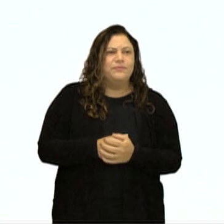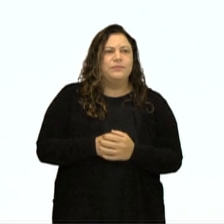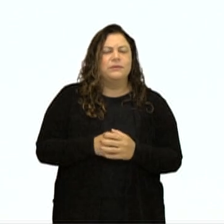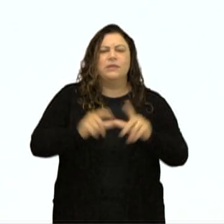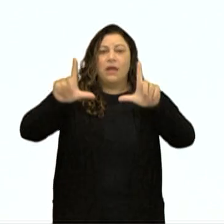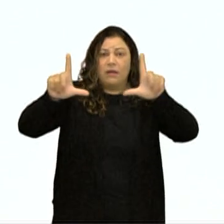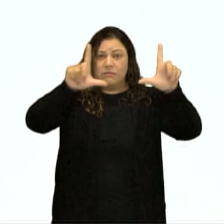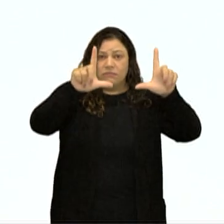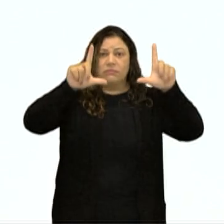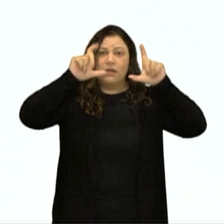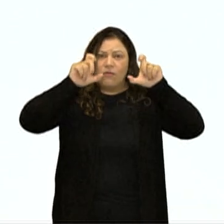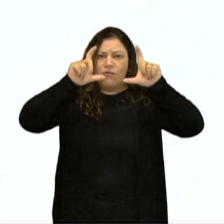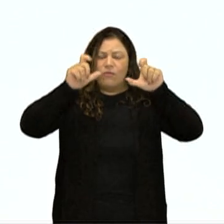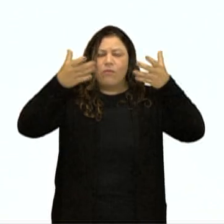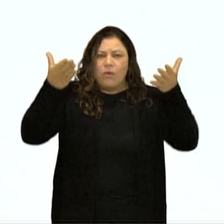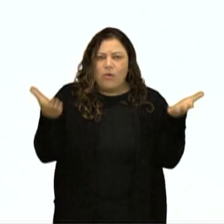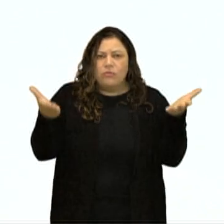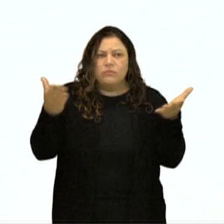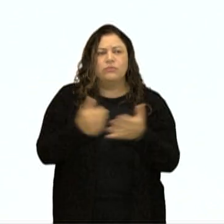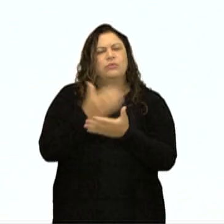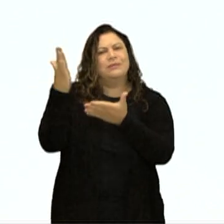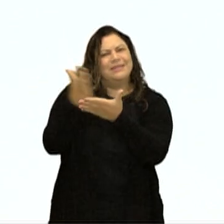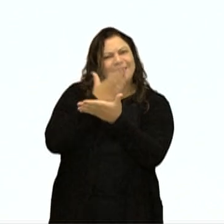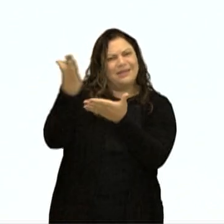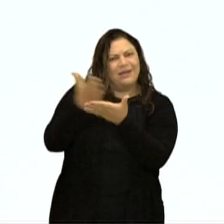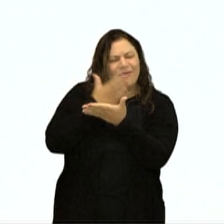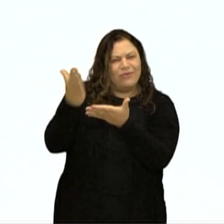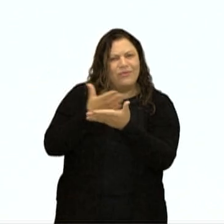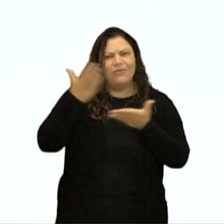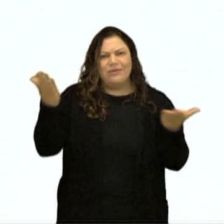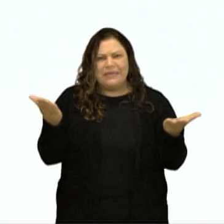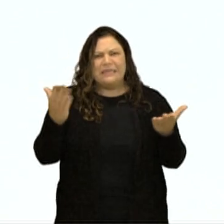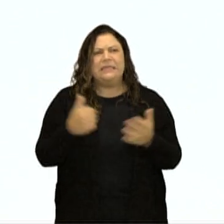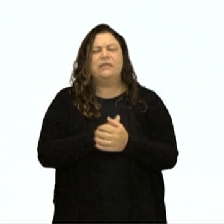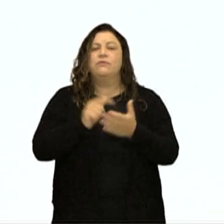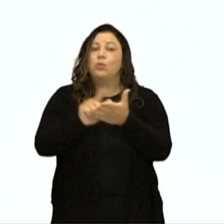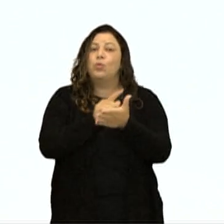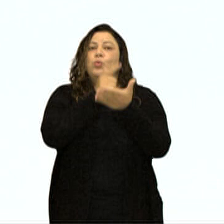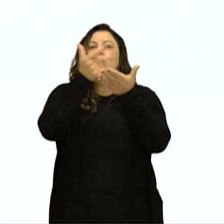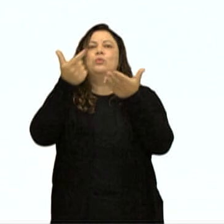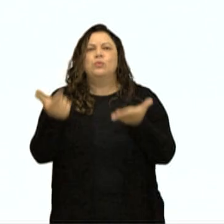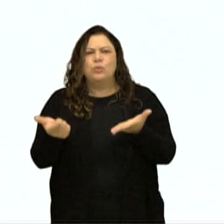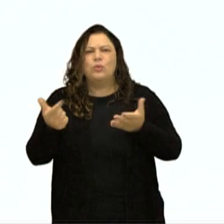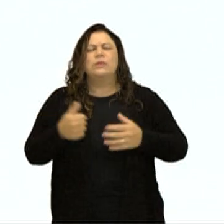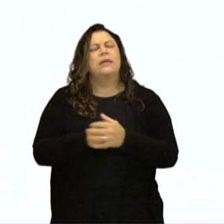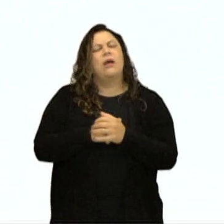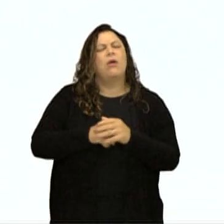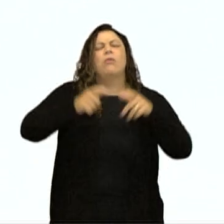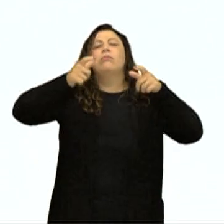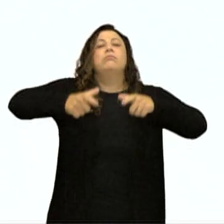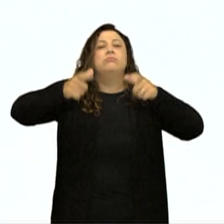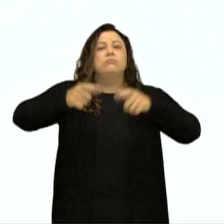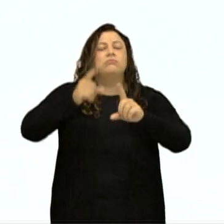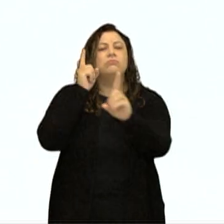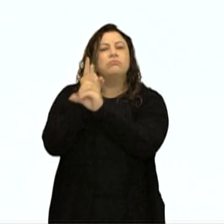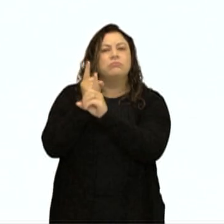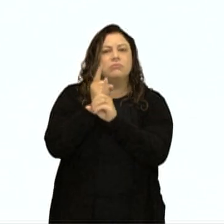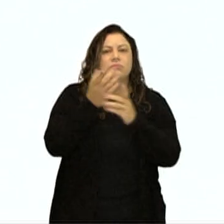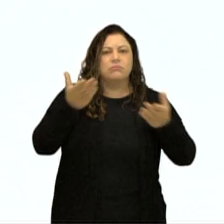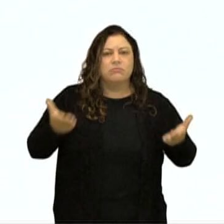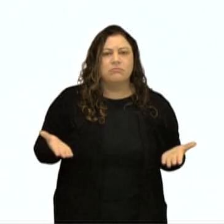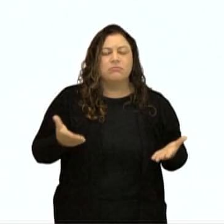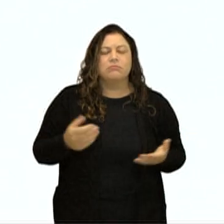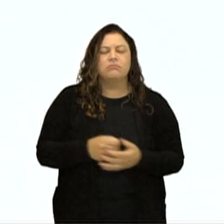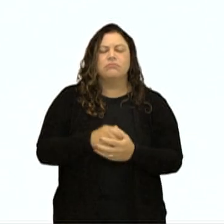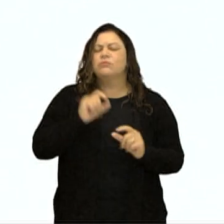essa imagem? Será que é um livro? Será que é de um jornal? Onde você pode encontrar? E o que está